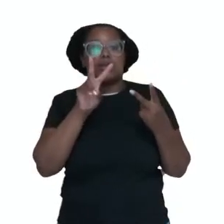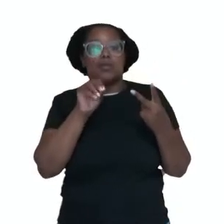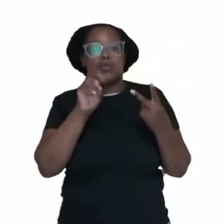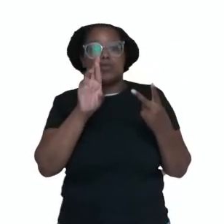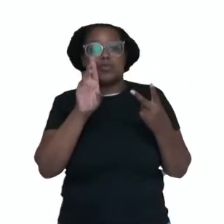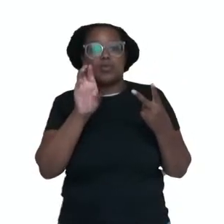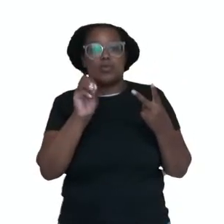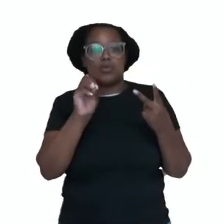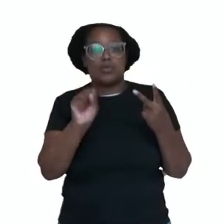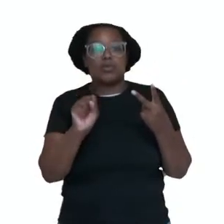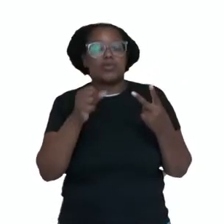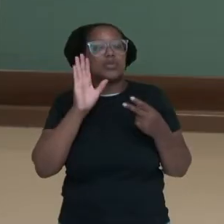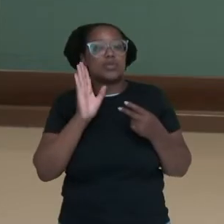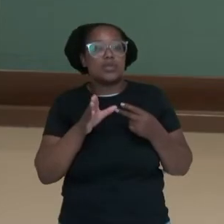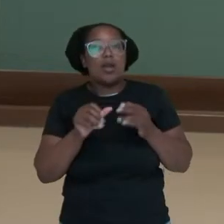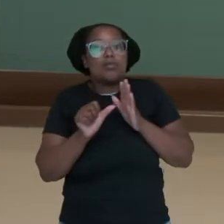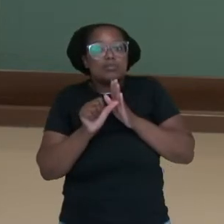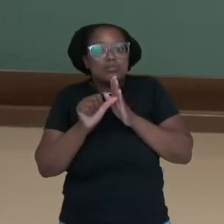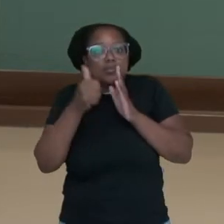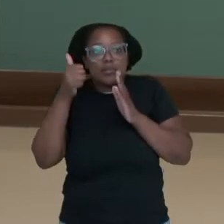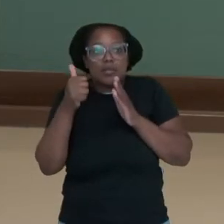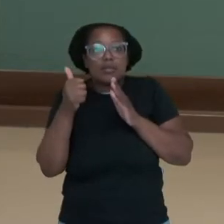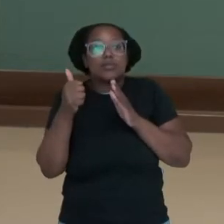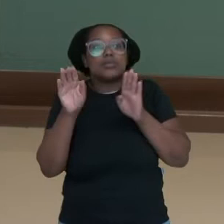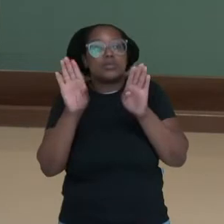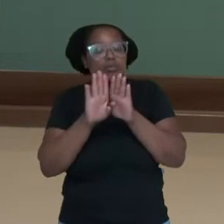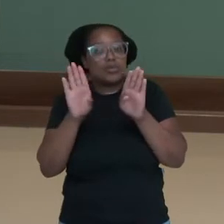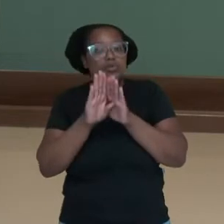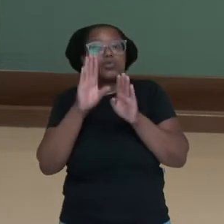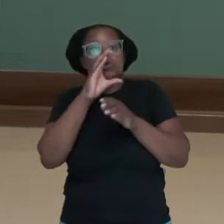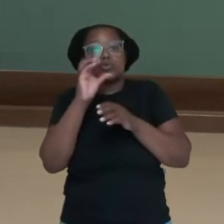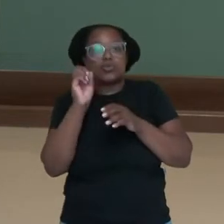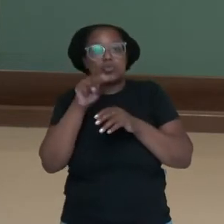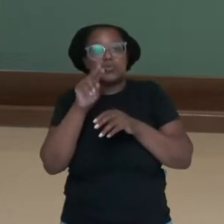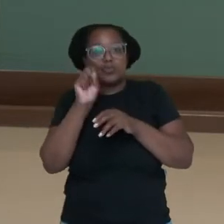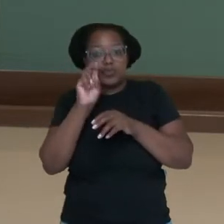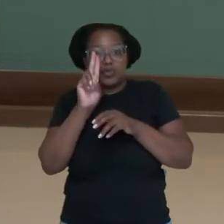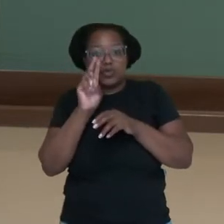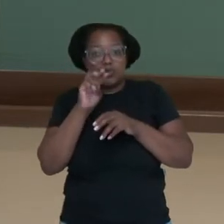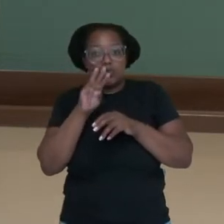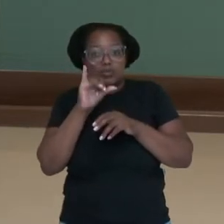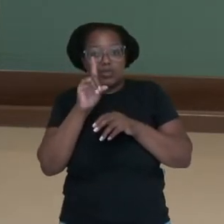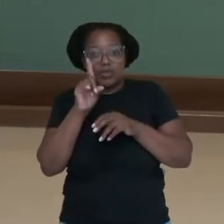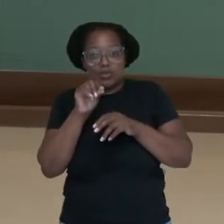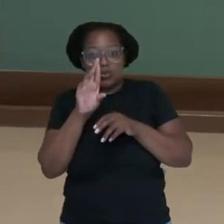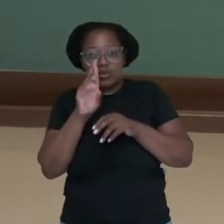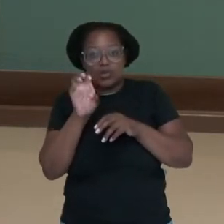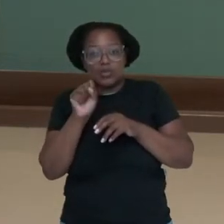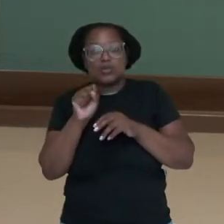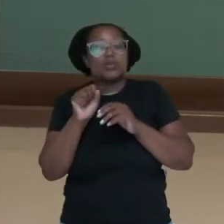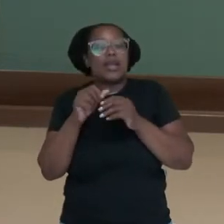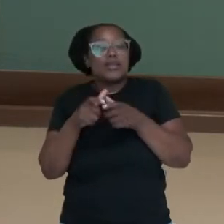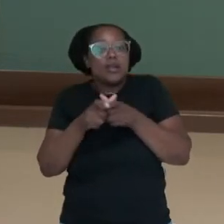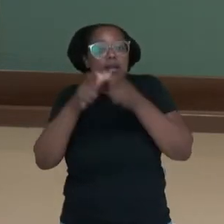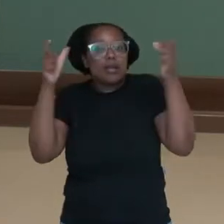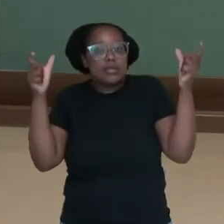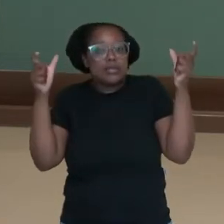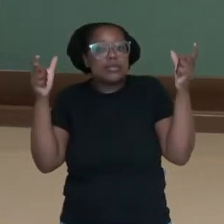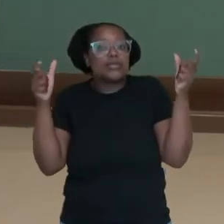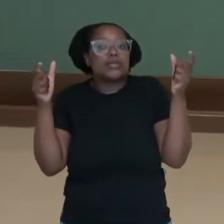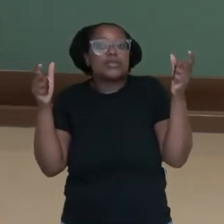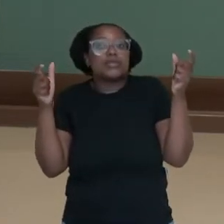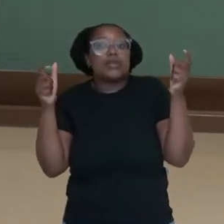de consumidores primários. E os consumidores terciários são carnívoros de grande porte, os